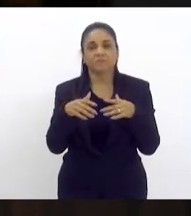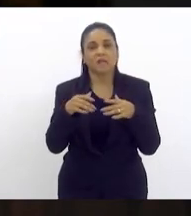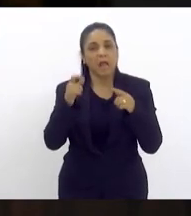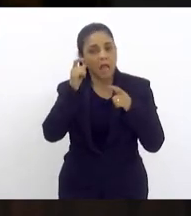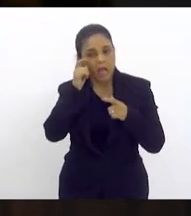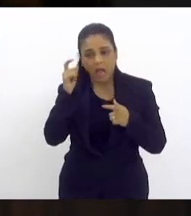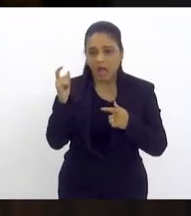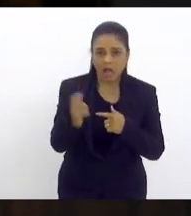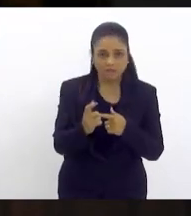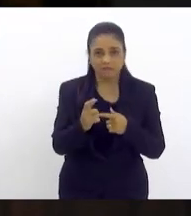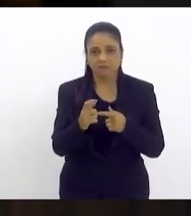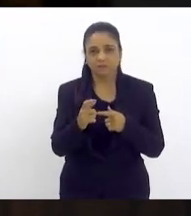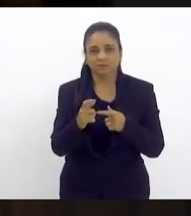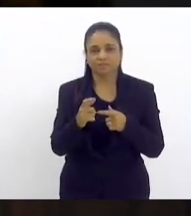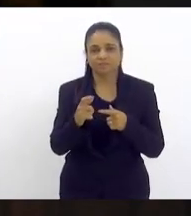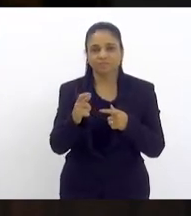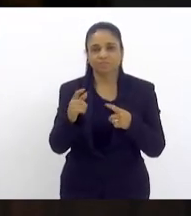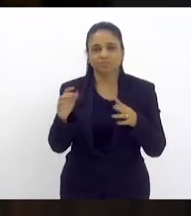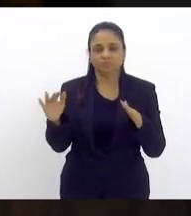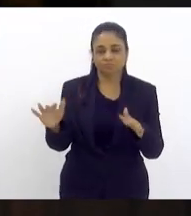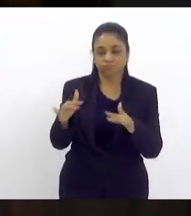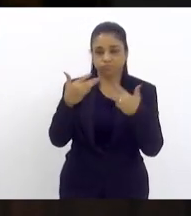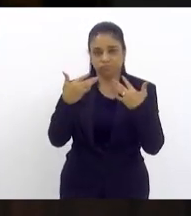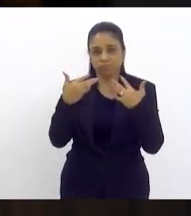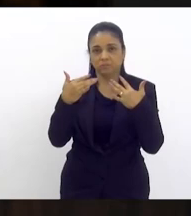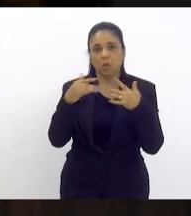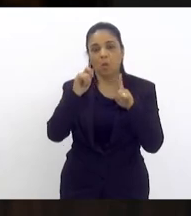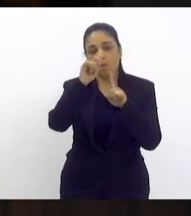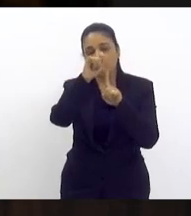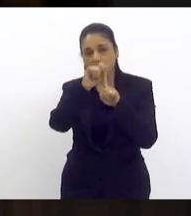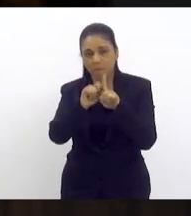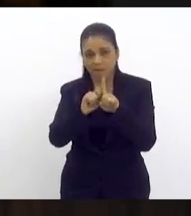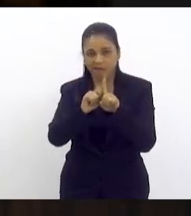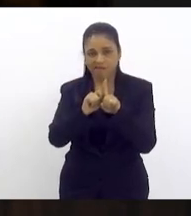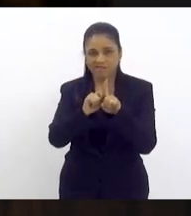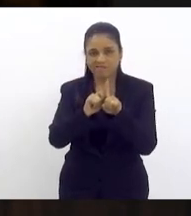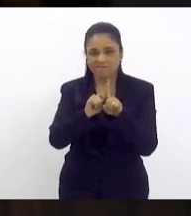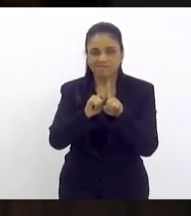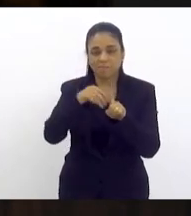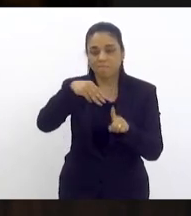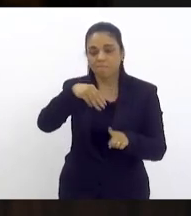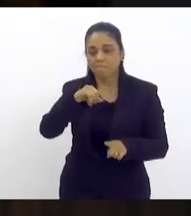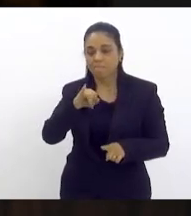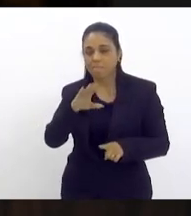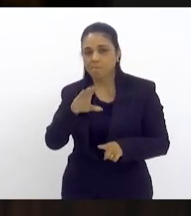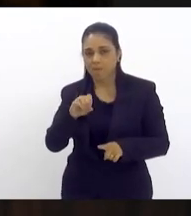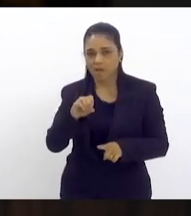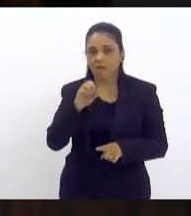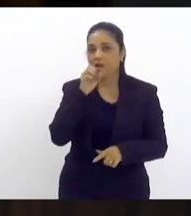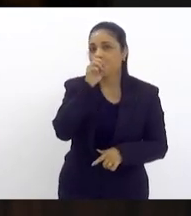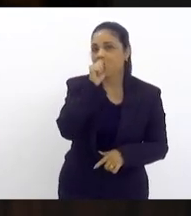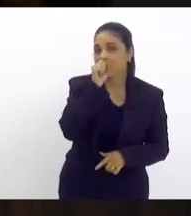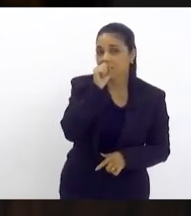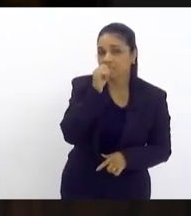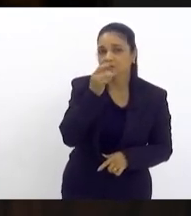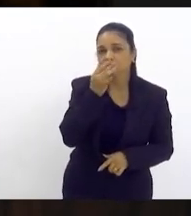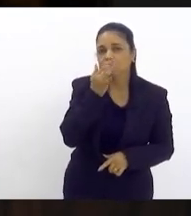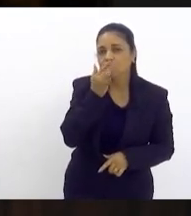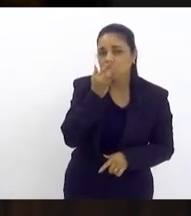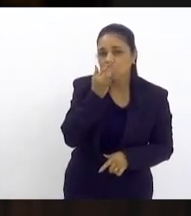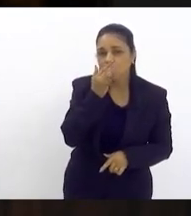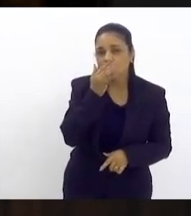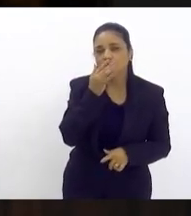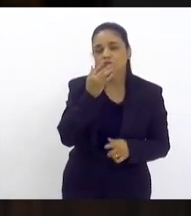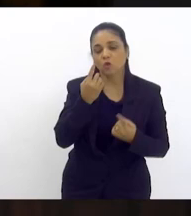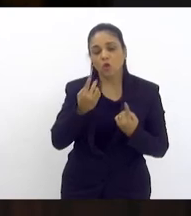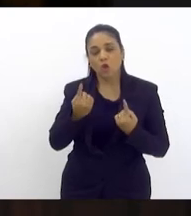para o nosso é mês laranja né que é o mês do Maio laranja de